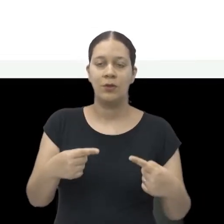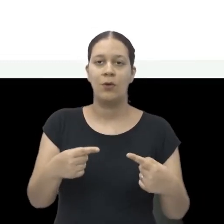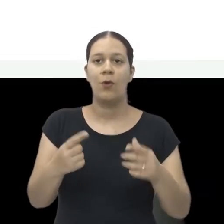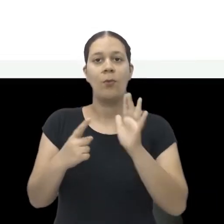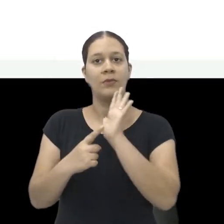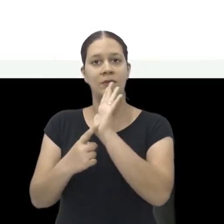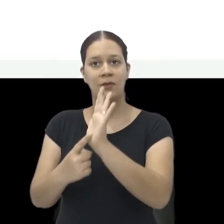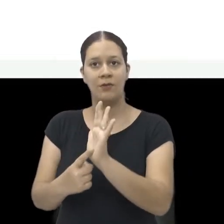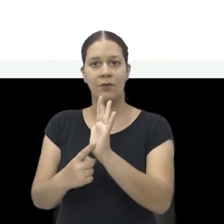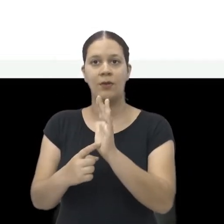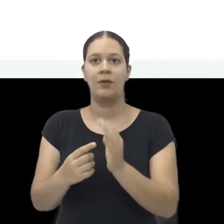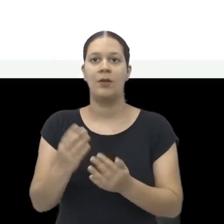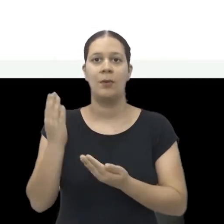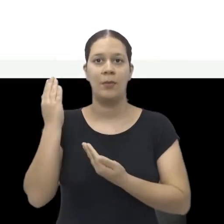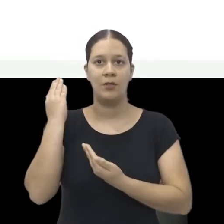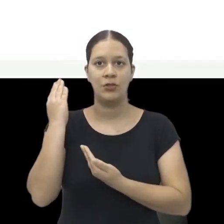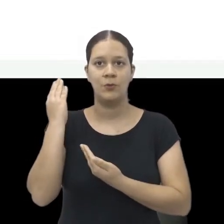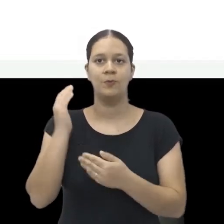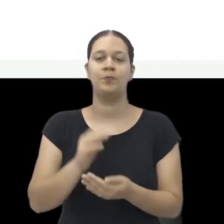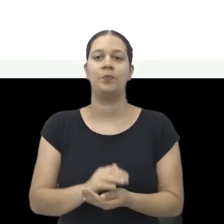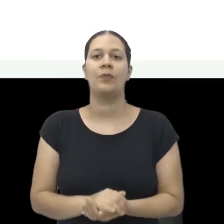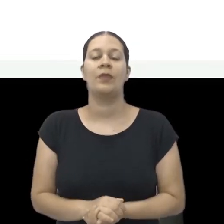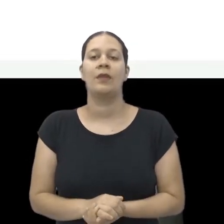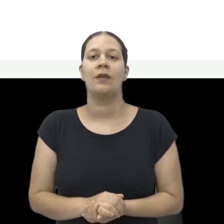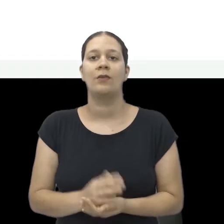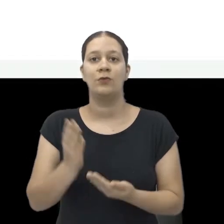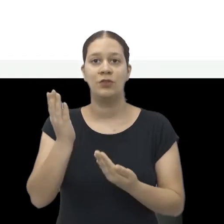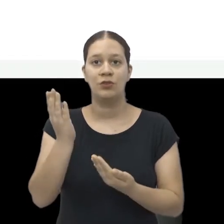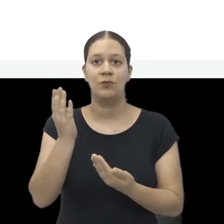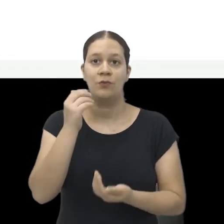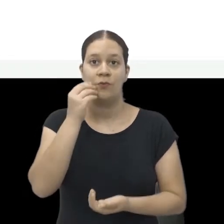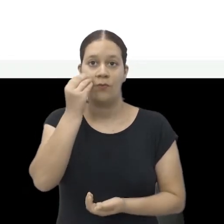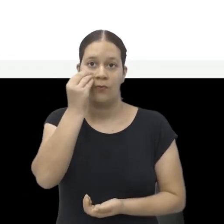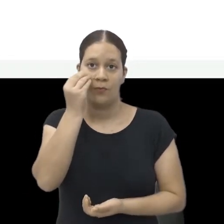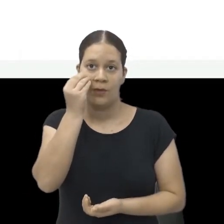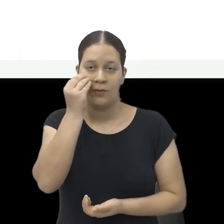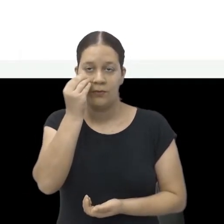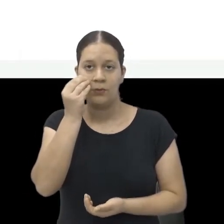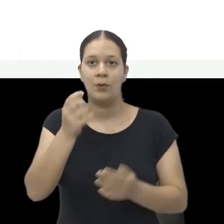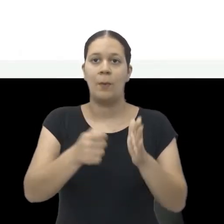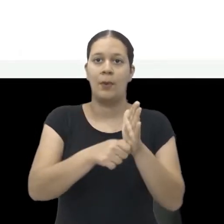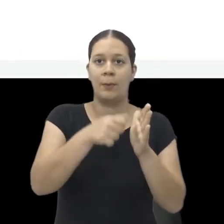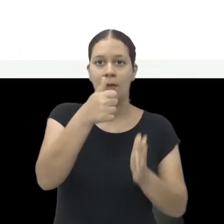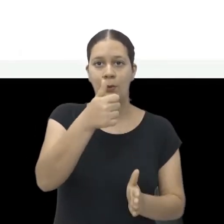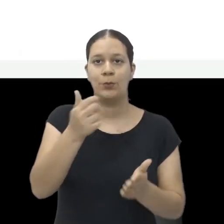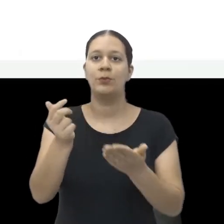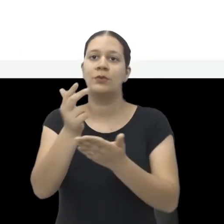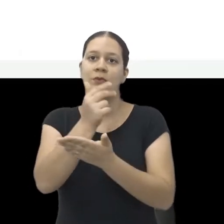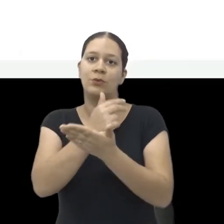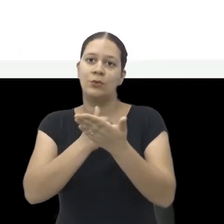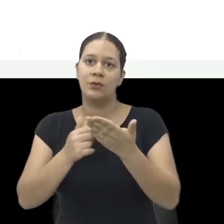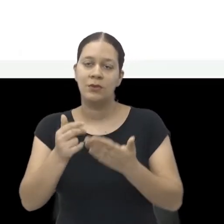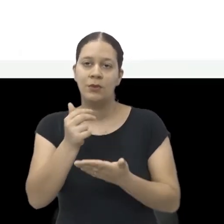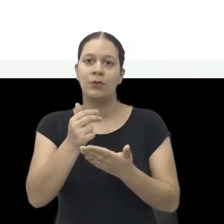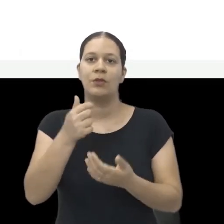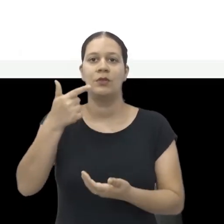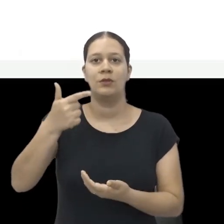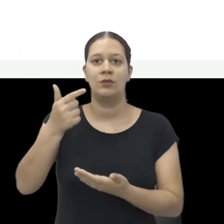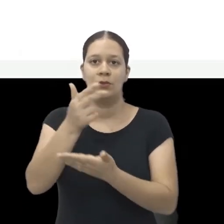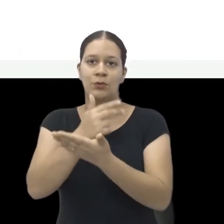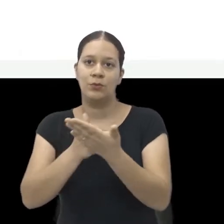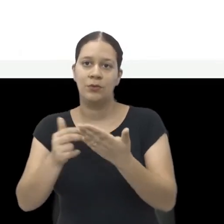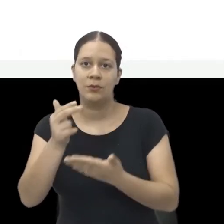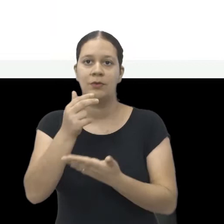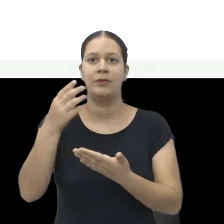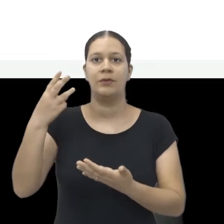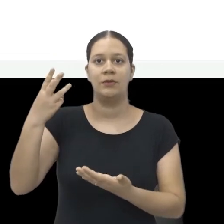a imagem e responda. Bem, a sequência figural é essa daqui, né? Onde eu tenho aqui a primeira figura, a segunda